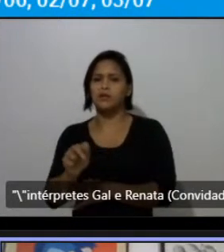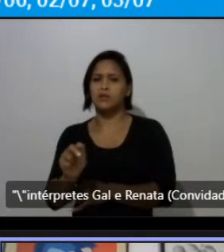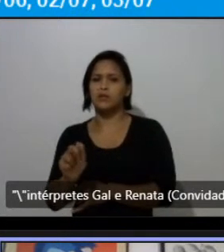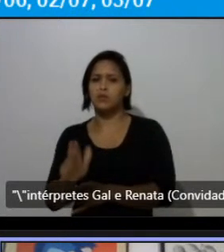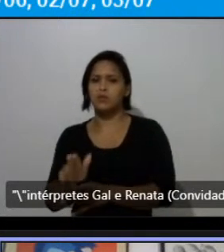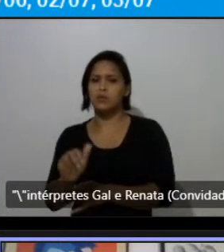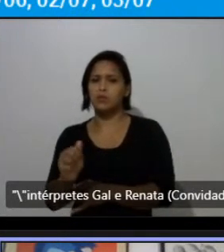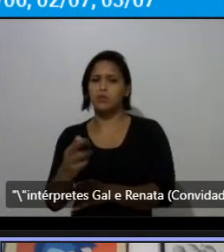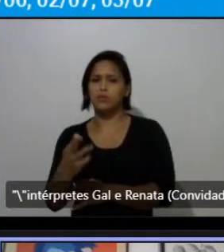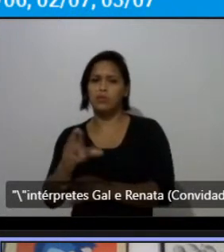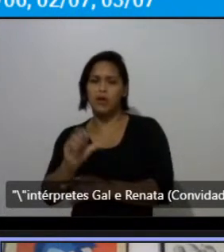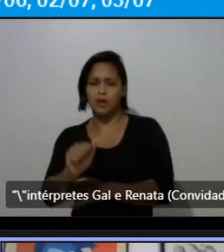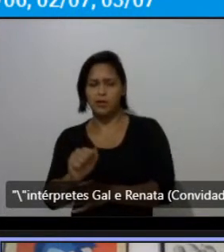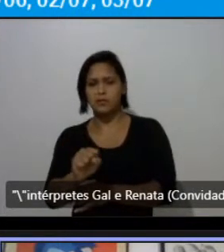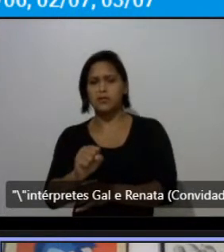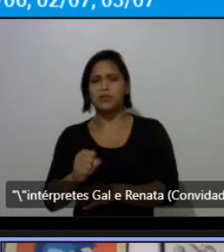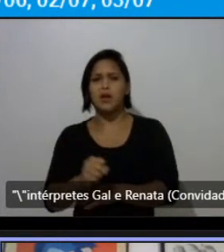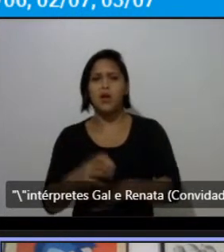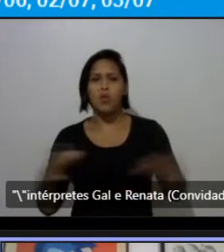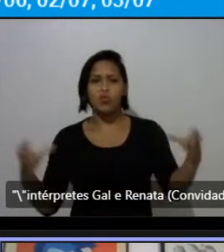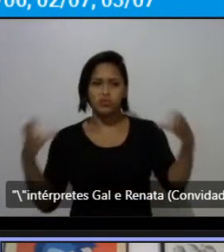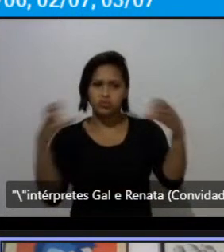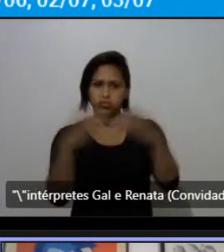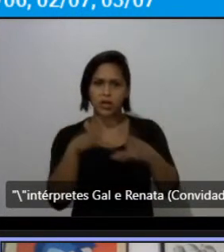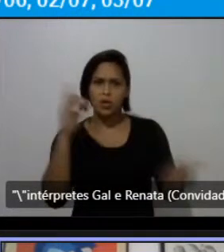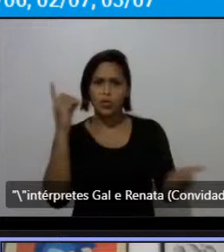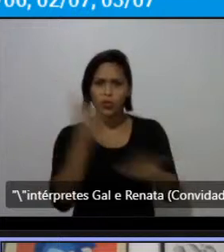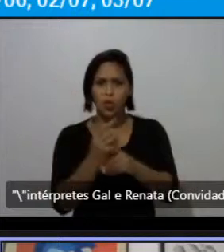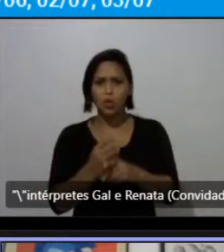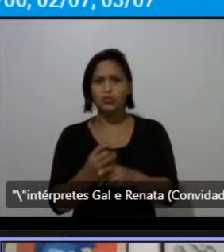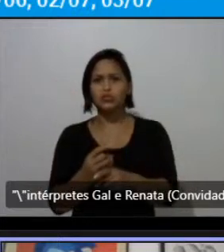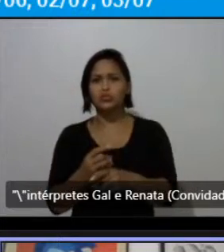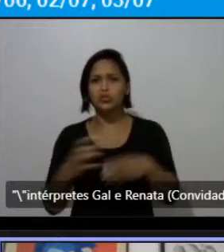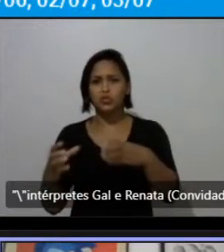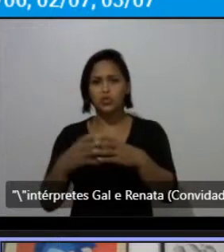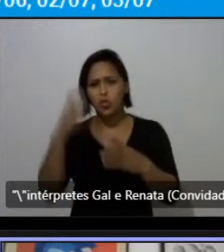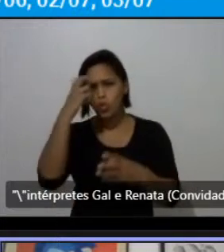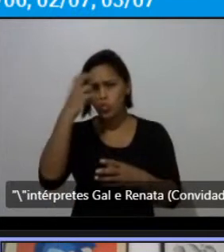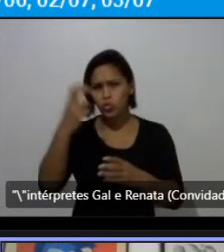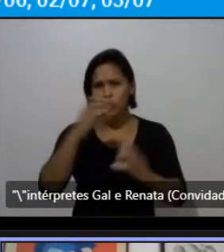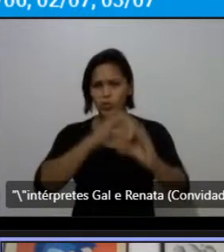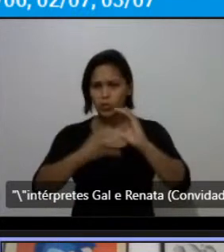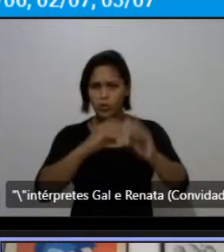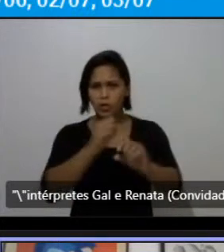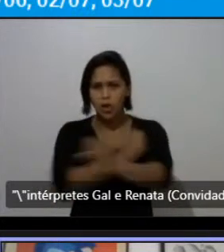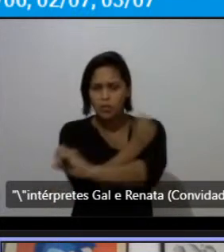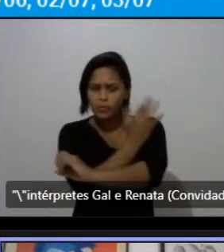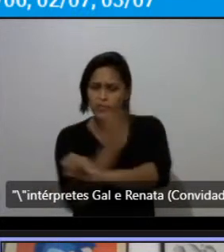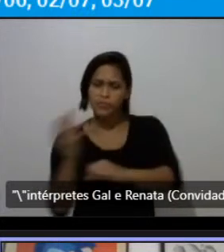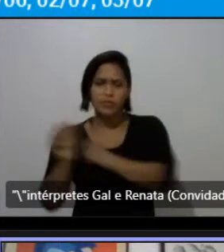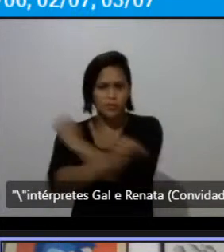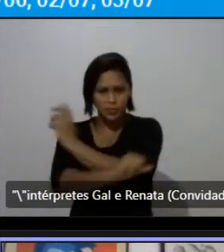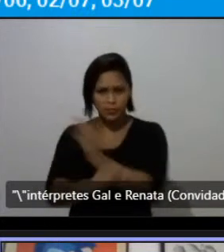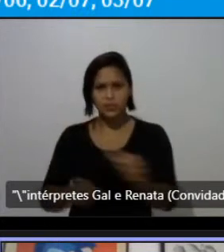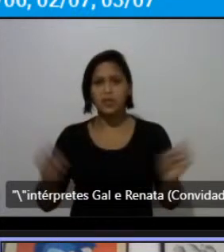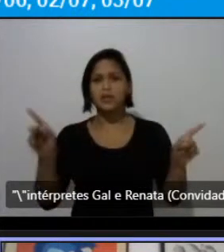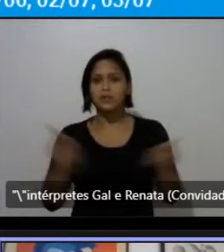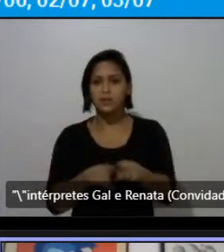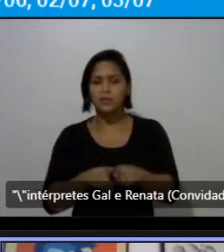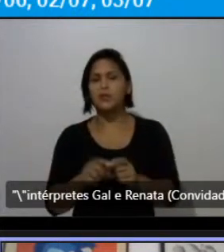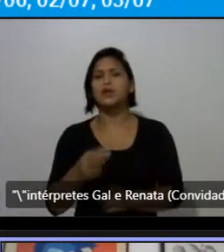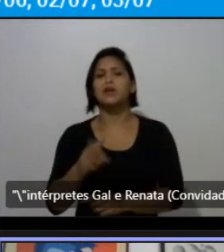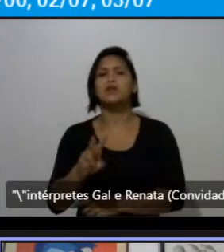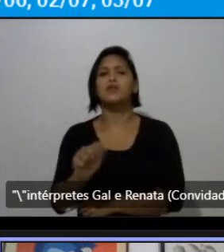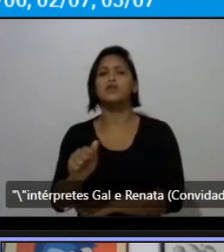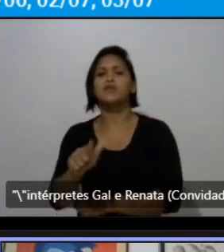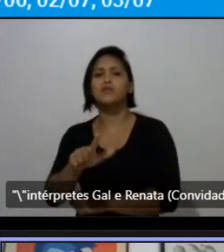é ainda um encontro de coletivos de cultura, comunicação e meio ambiente do Vale do Paraíba, que aconteceu na sua